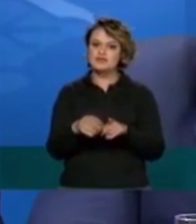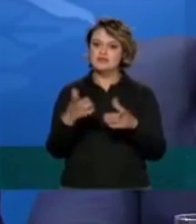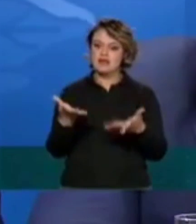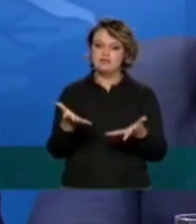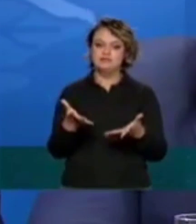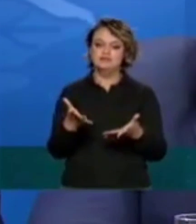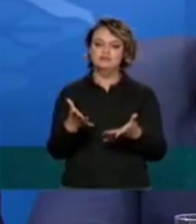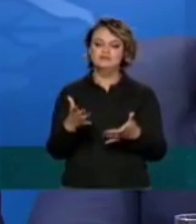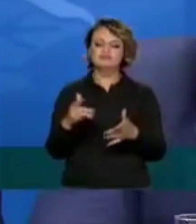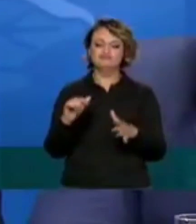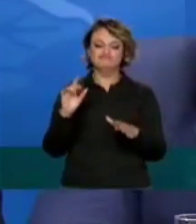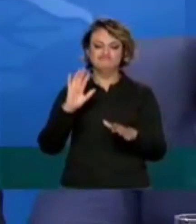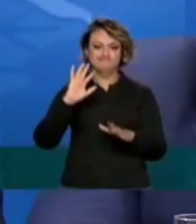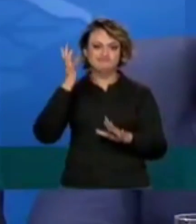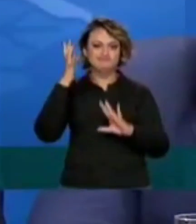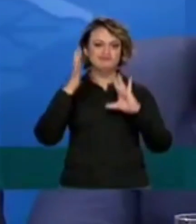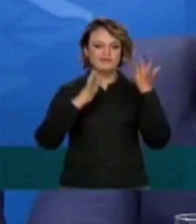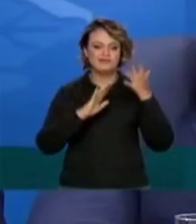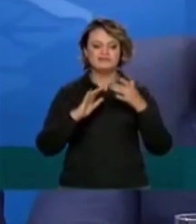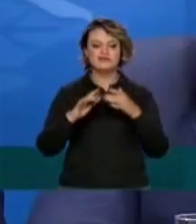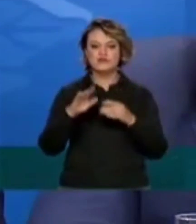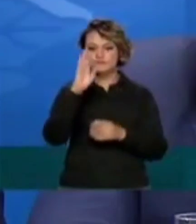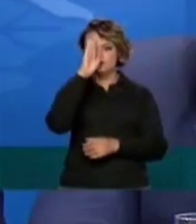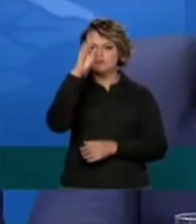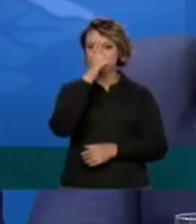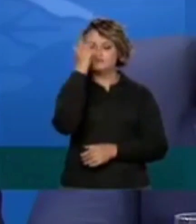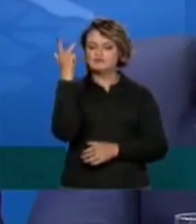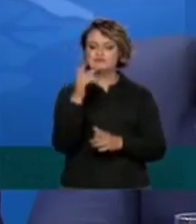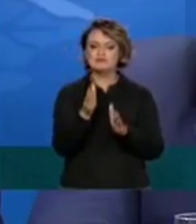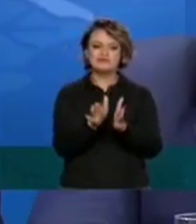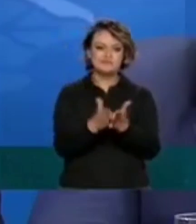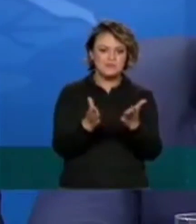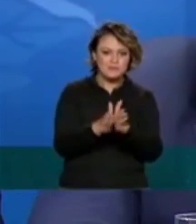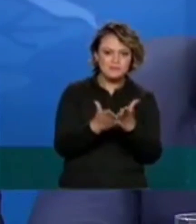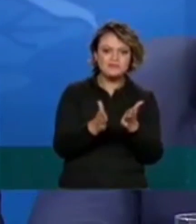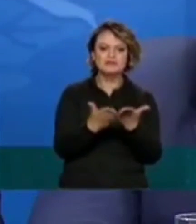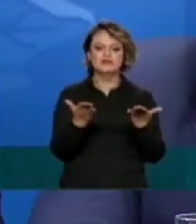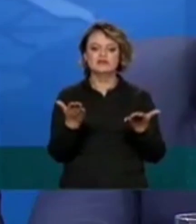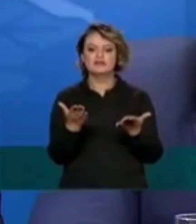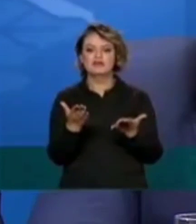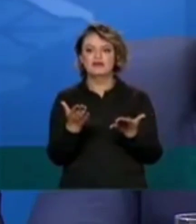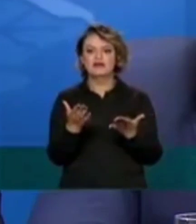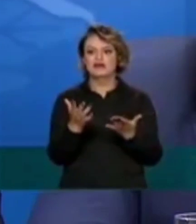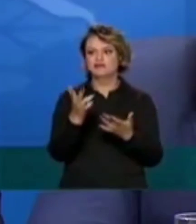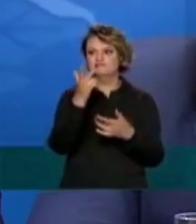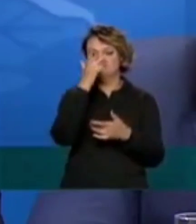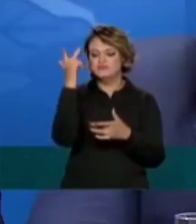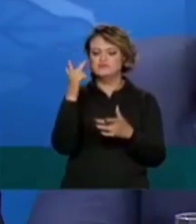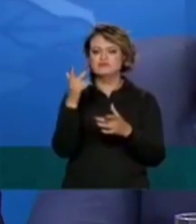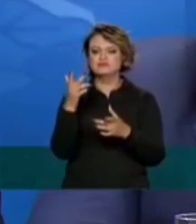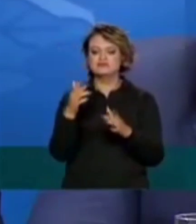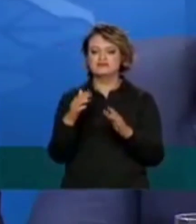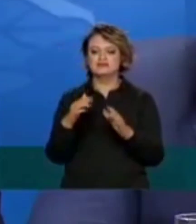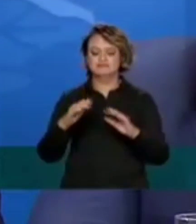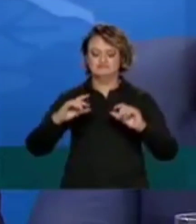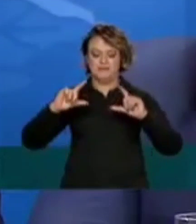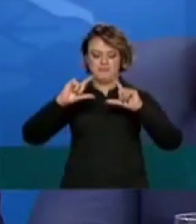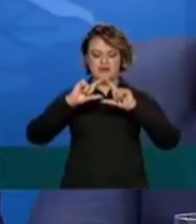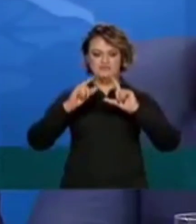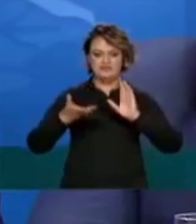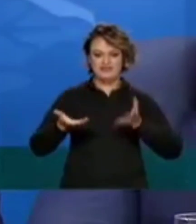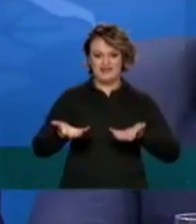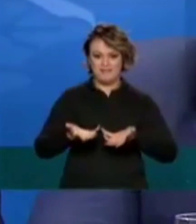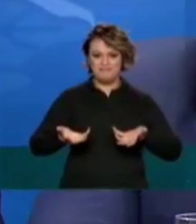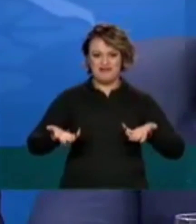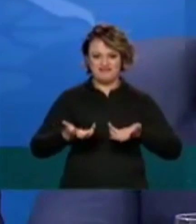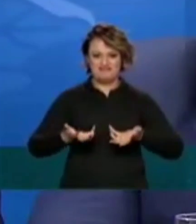todos acarretariam principalmente nas pessoas mais carentes, aqueles que fazem parte da base da pirâmide, e é